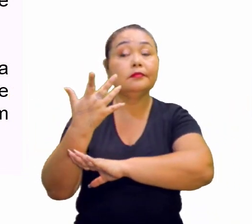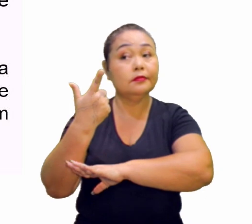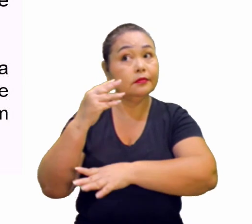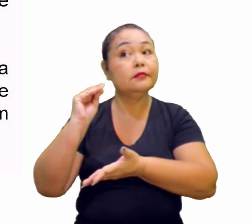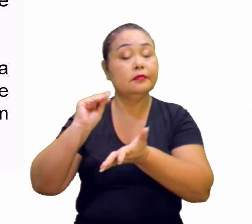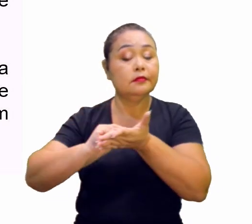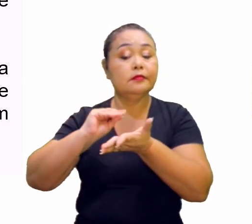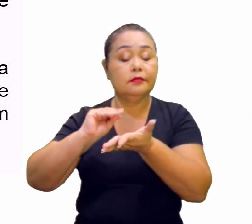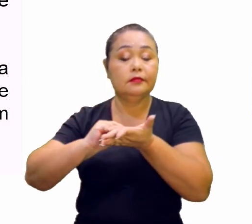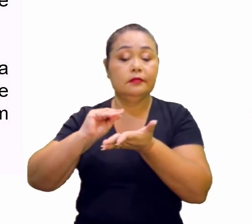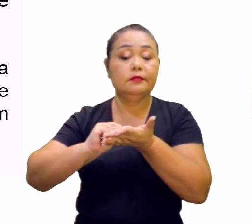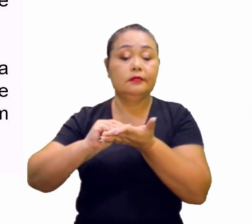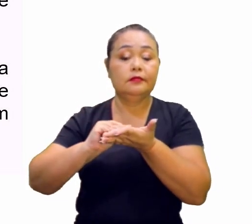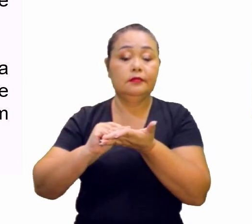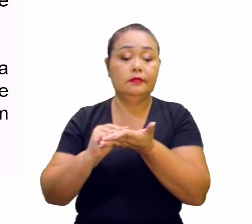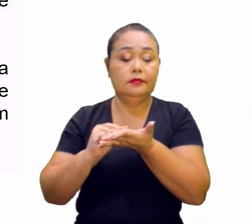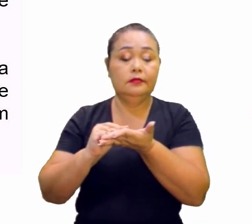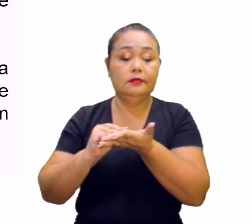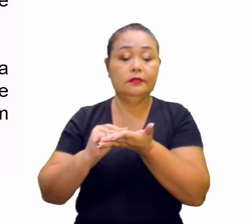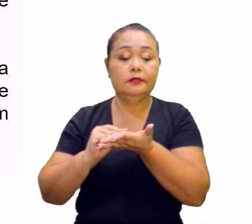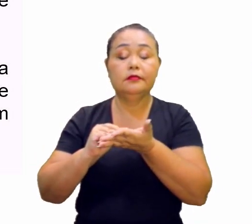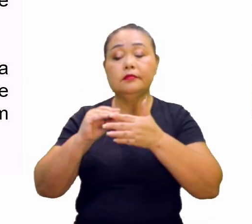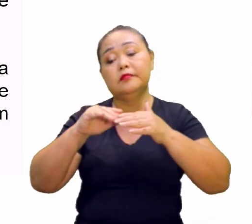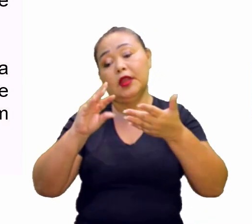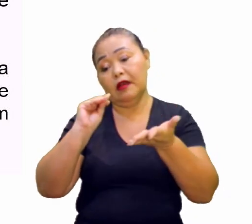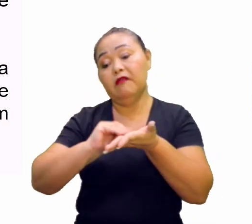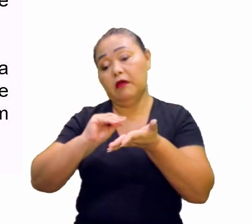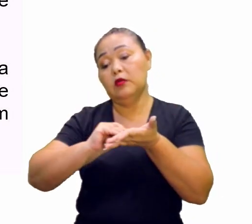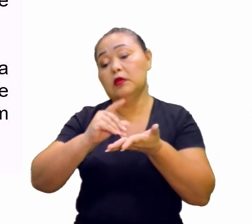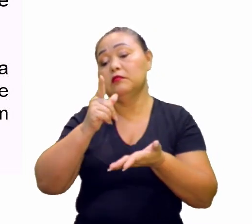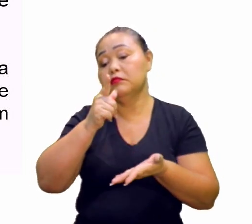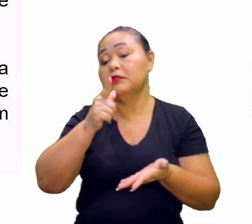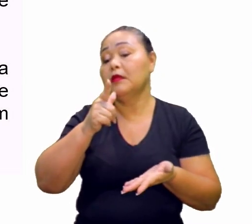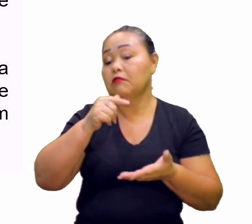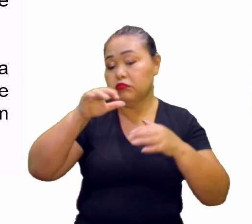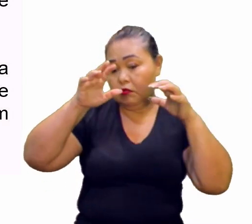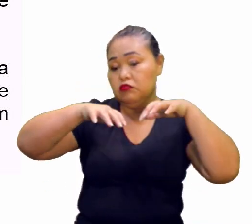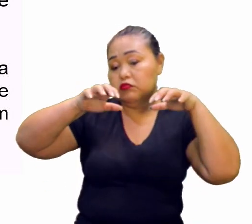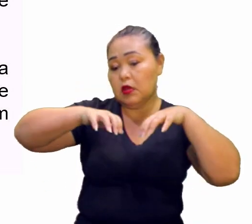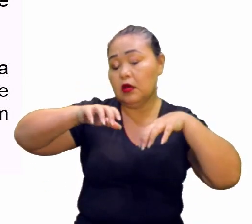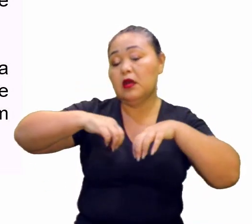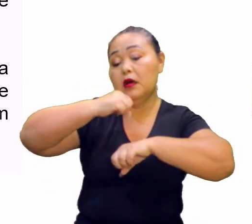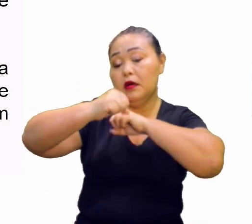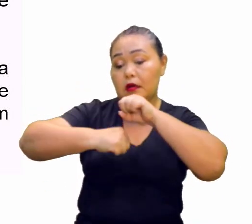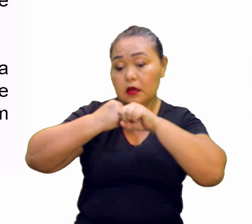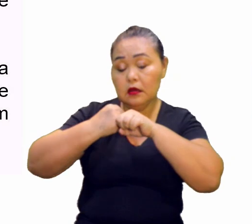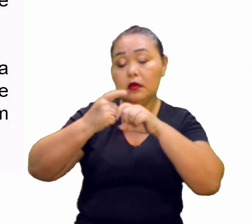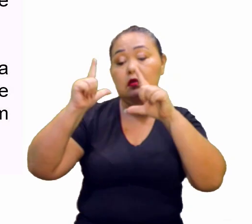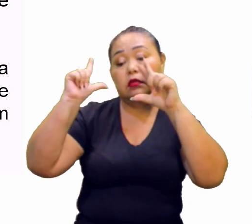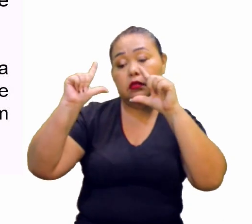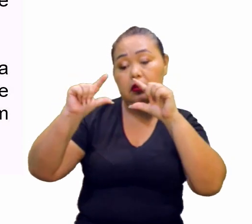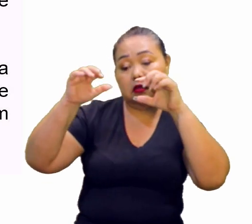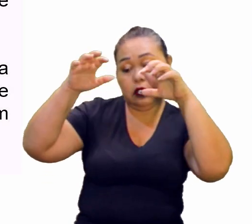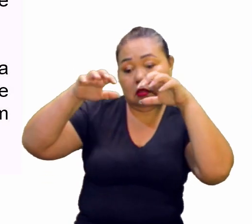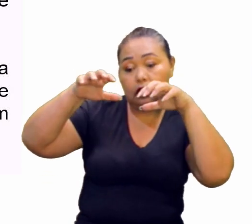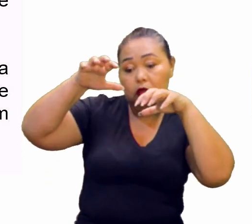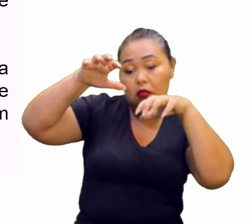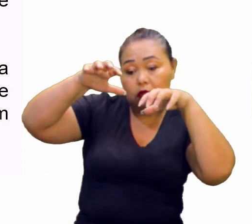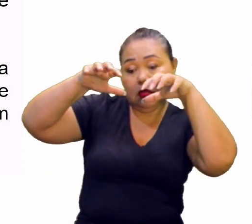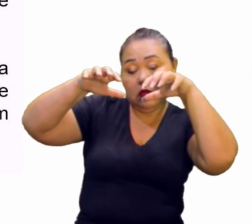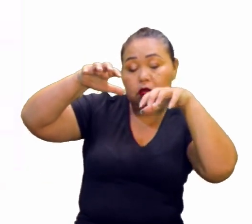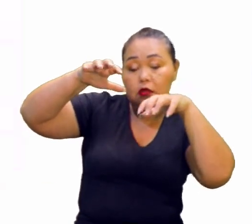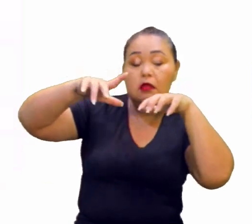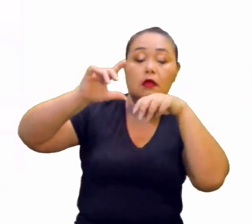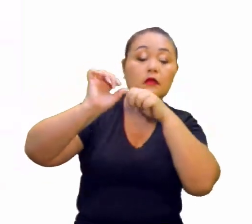ausência, né, dessa incidência de chuva que tem diminuído a cada ano, né? Um problema aí